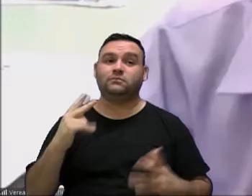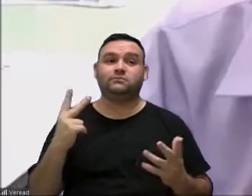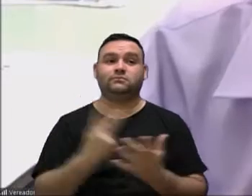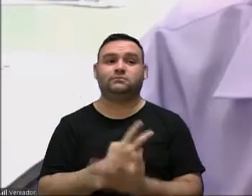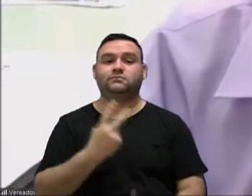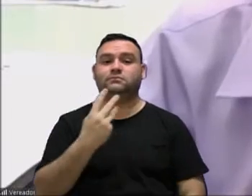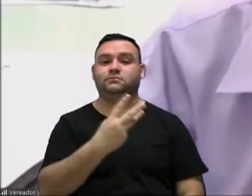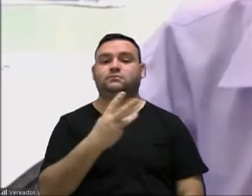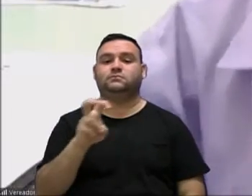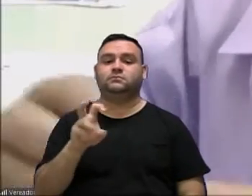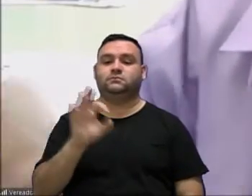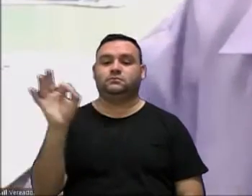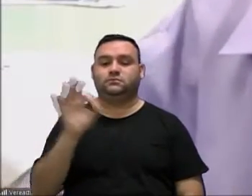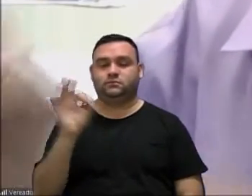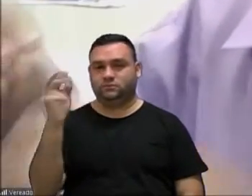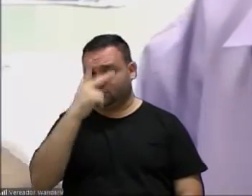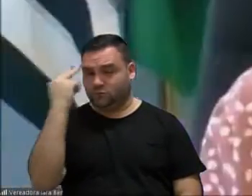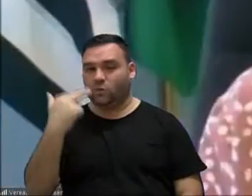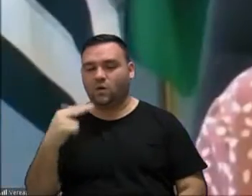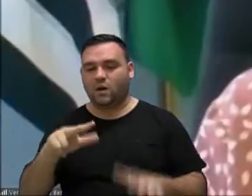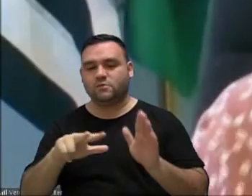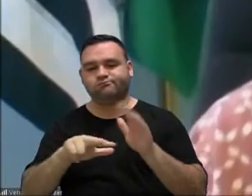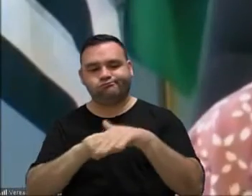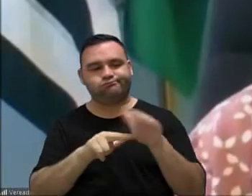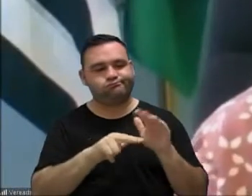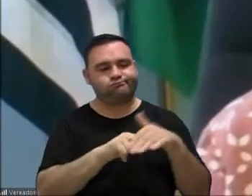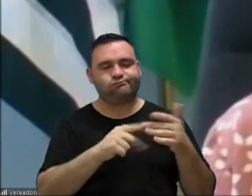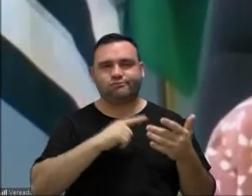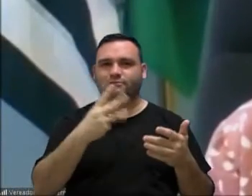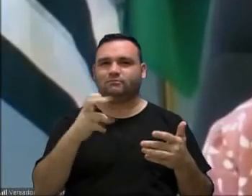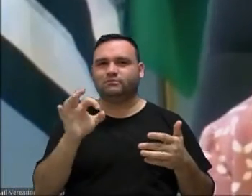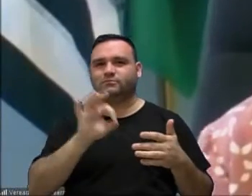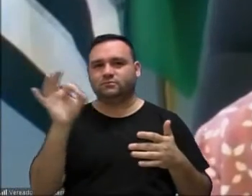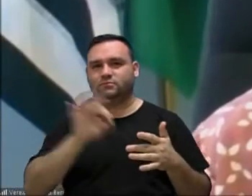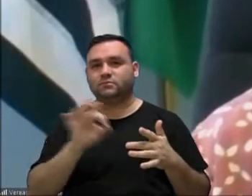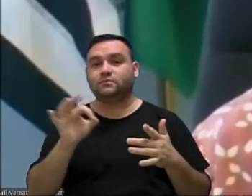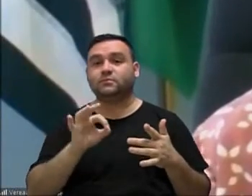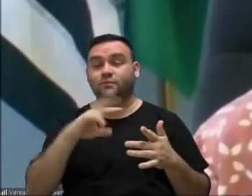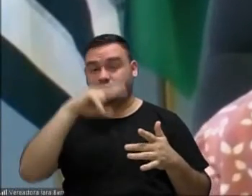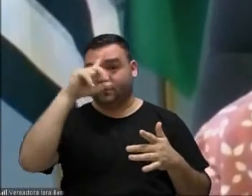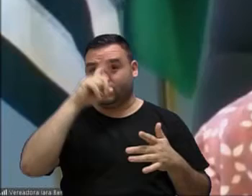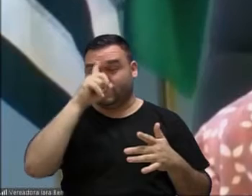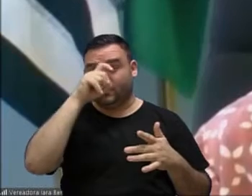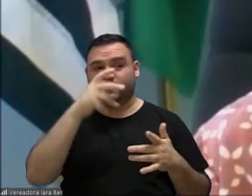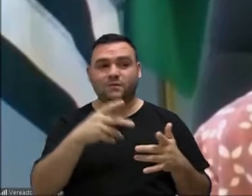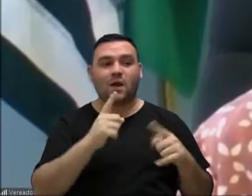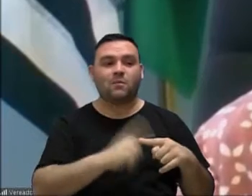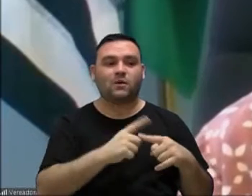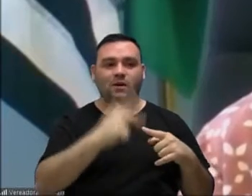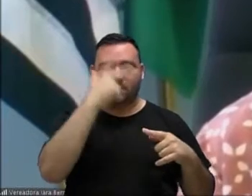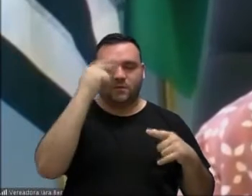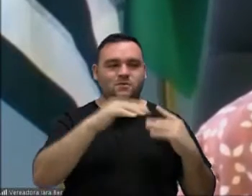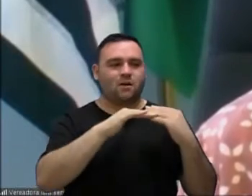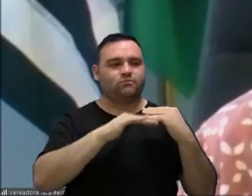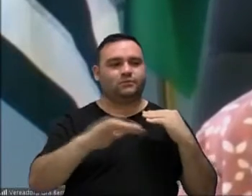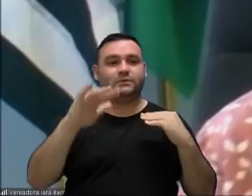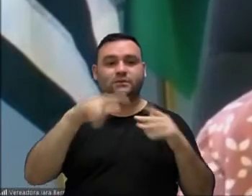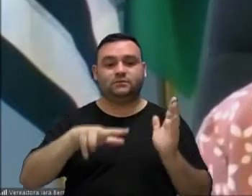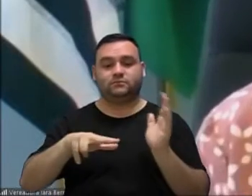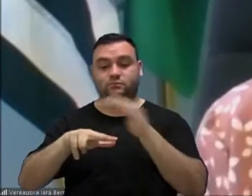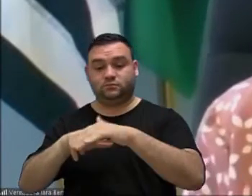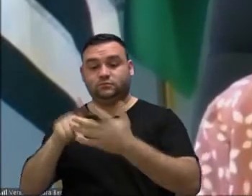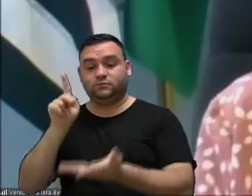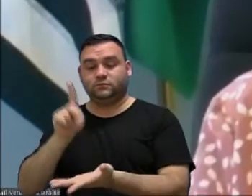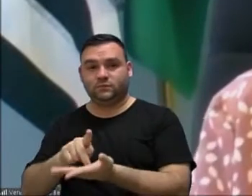35%. O hospital de campanha, vereador Vanderlei, é só para estabilização. A internação, de